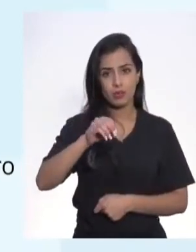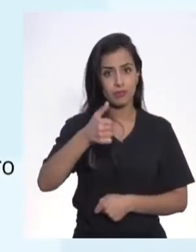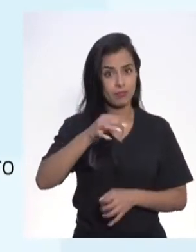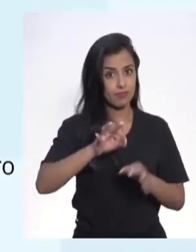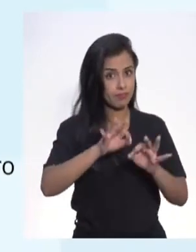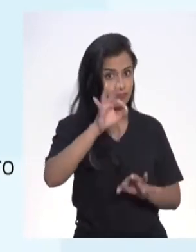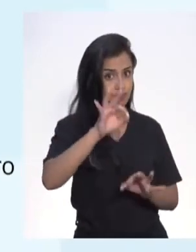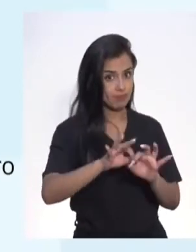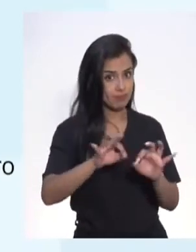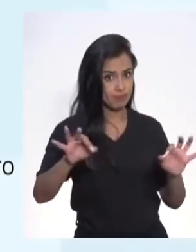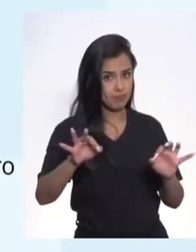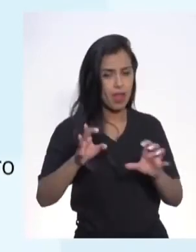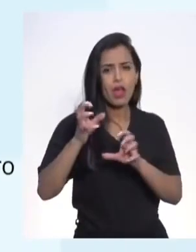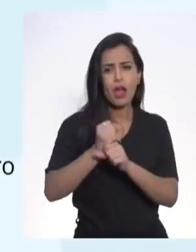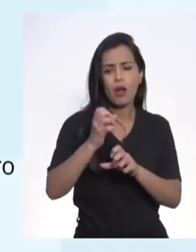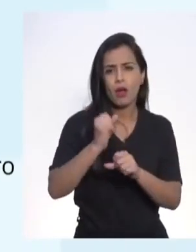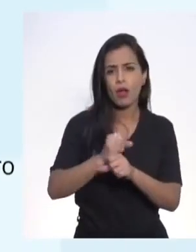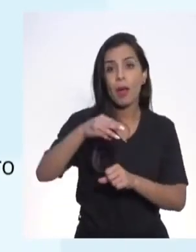quanto Marcos